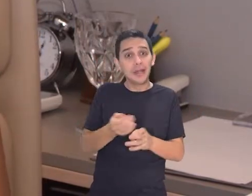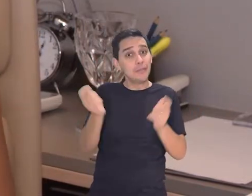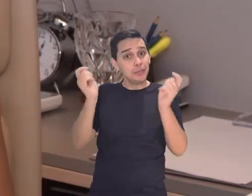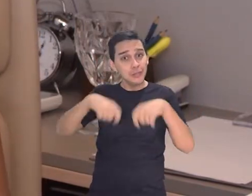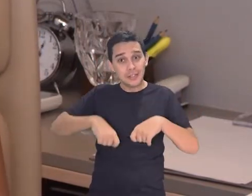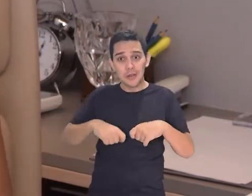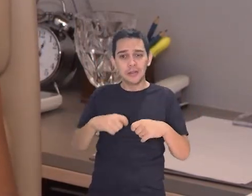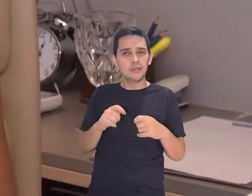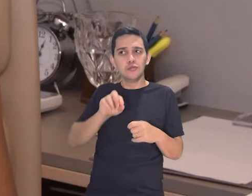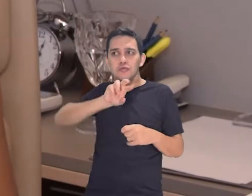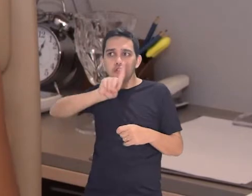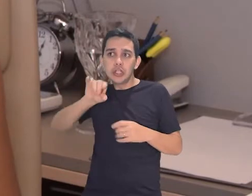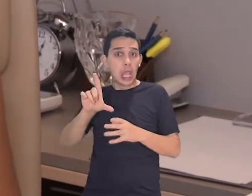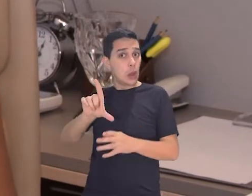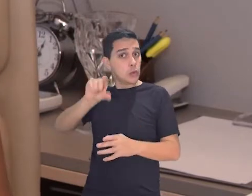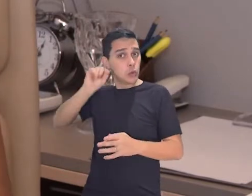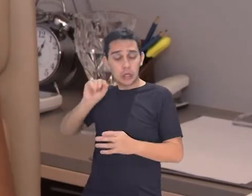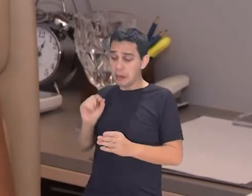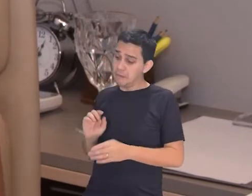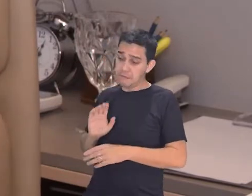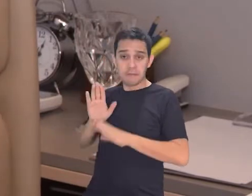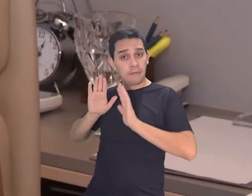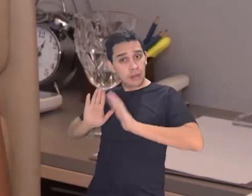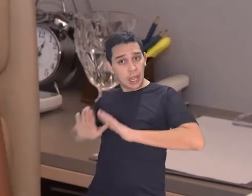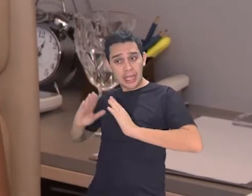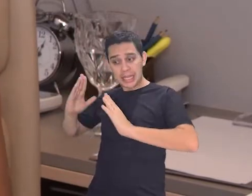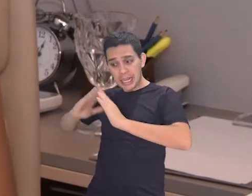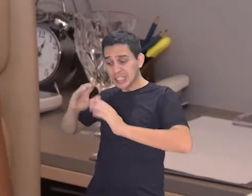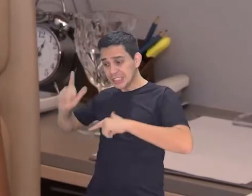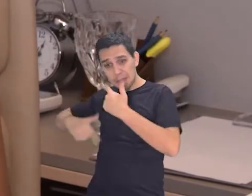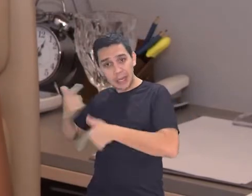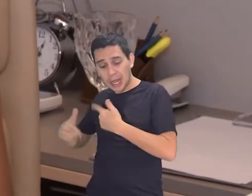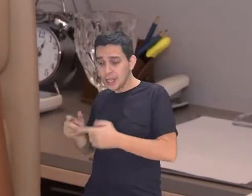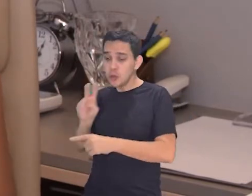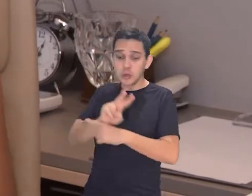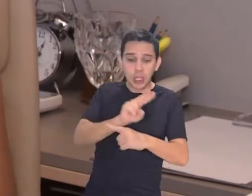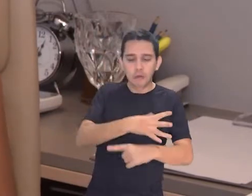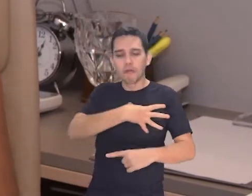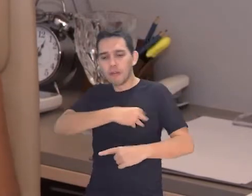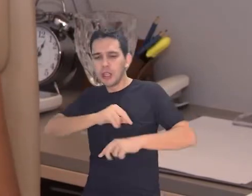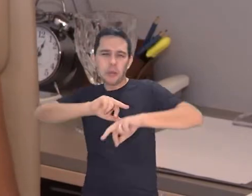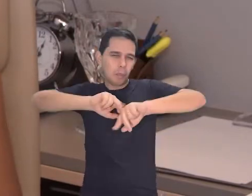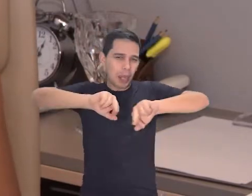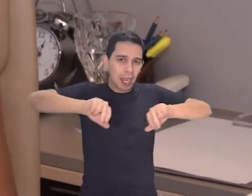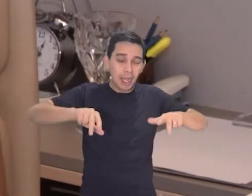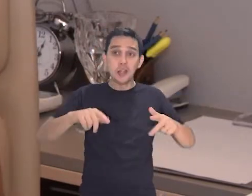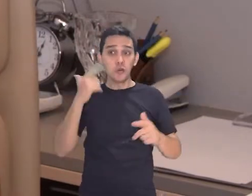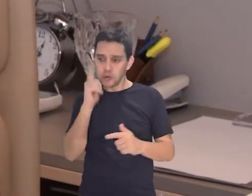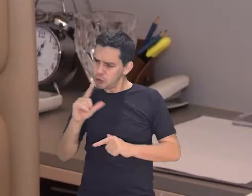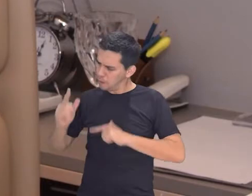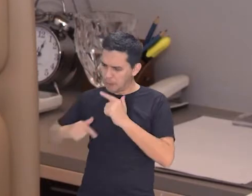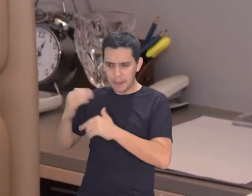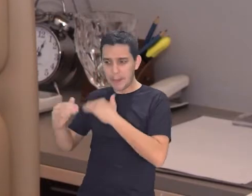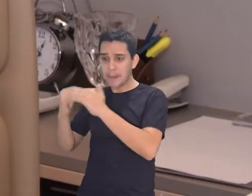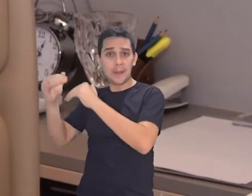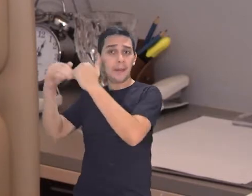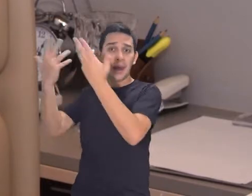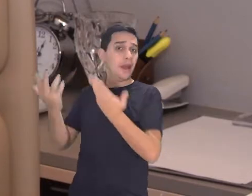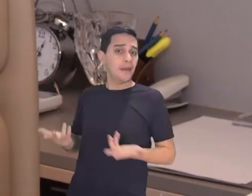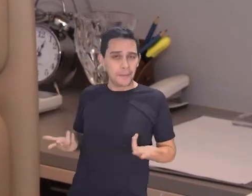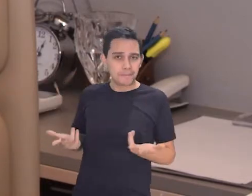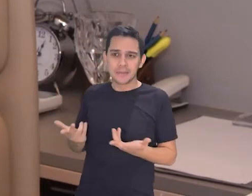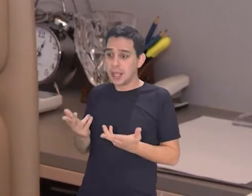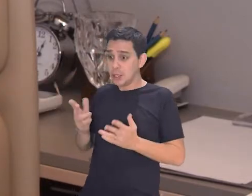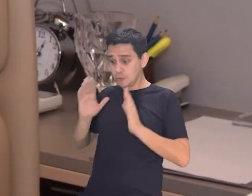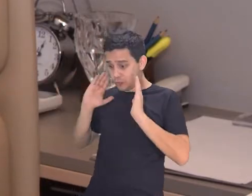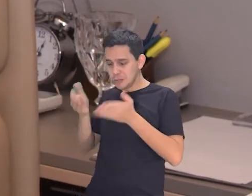em casa, que eu esteja com os meus e ainda assim eu renda, e ainda assim eu tenha produtividade e ainda assim eu consigo me dedicar